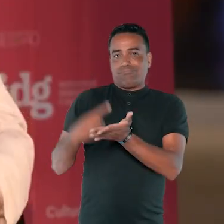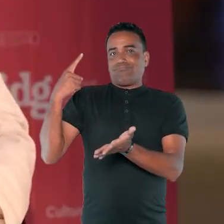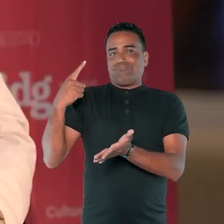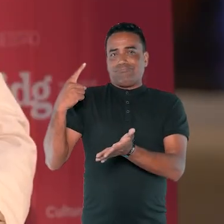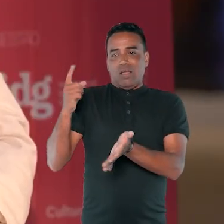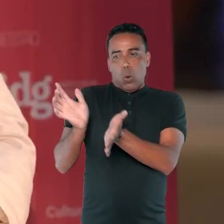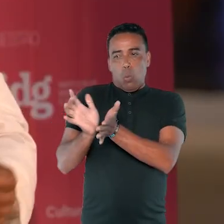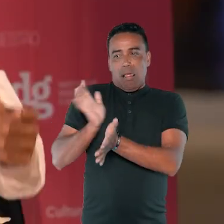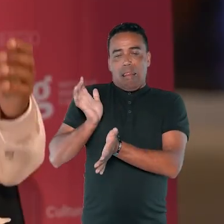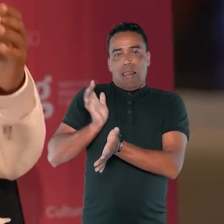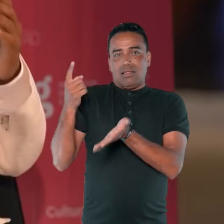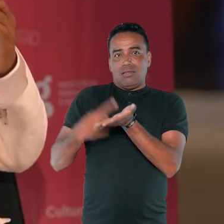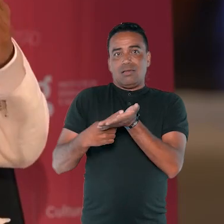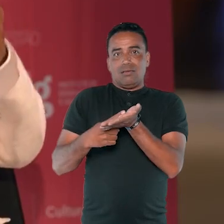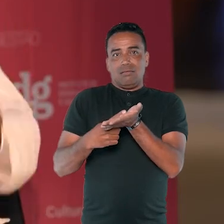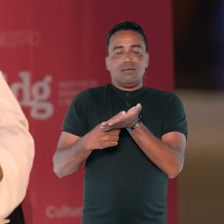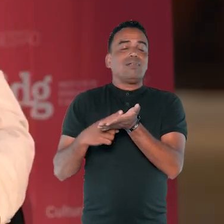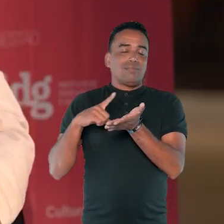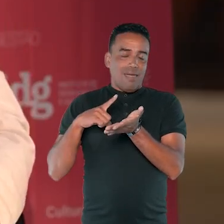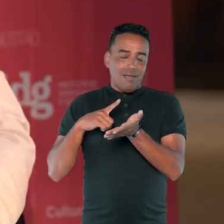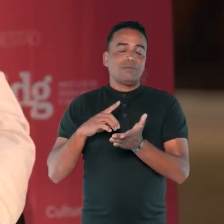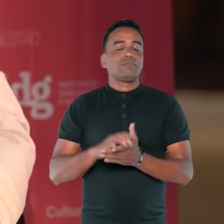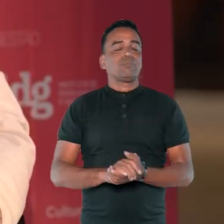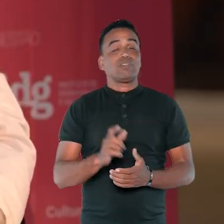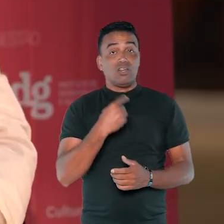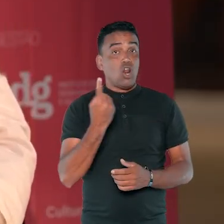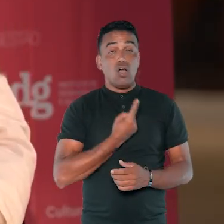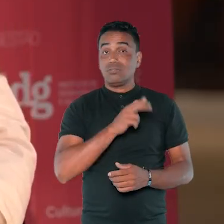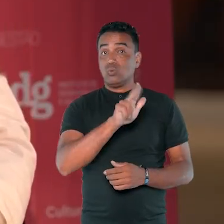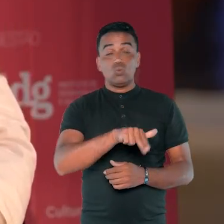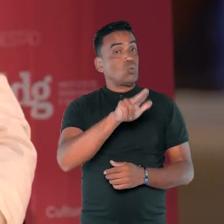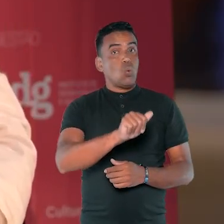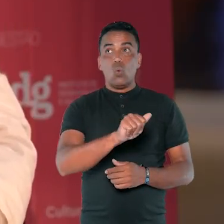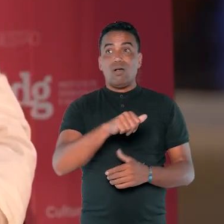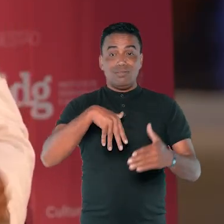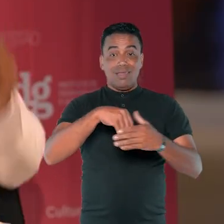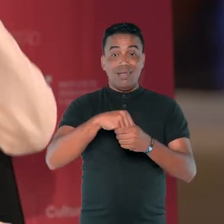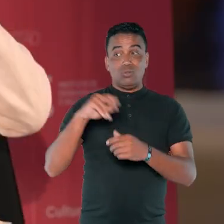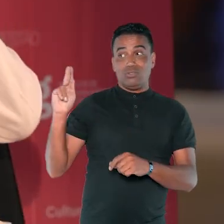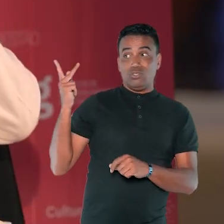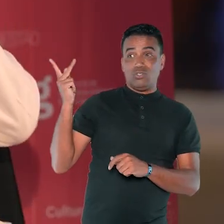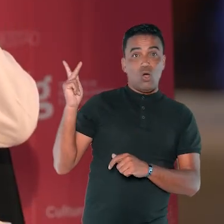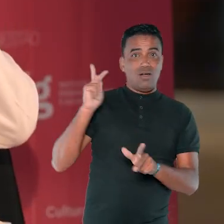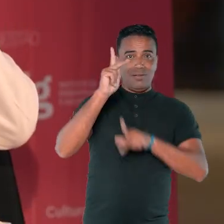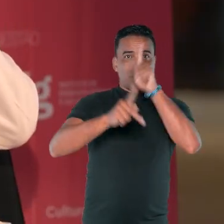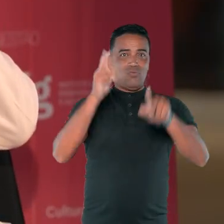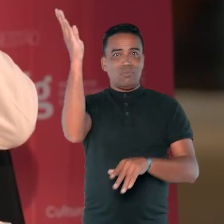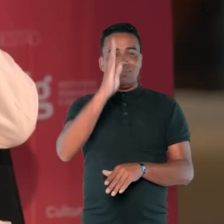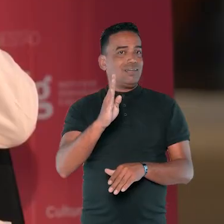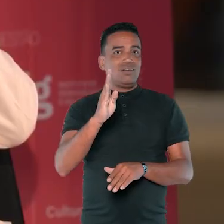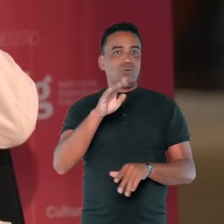nós nunca pudemos ter na nossa história uma